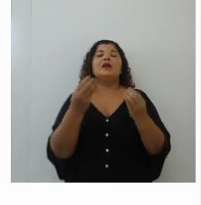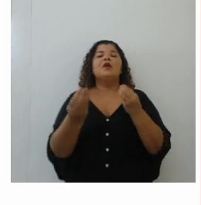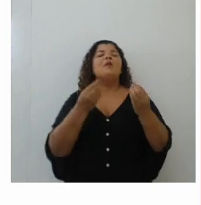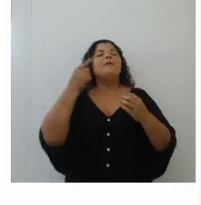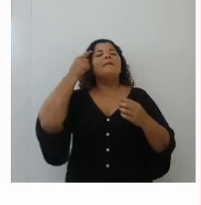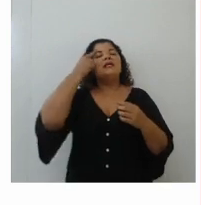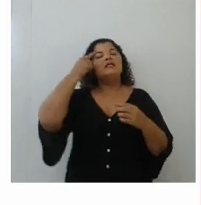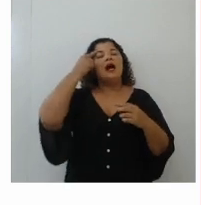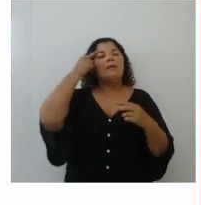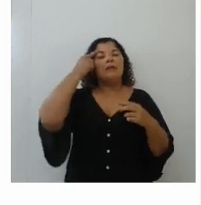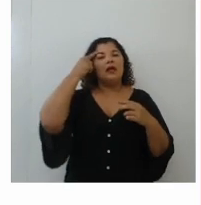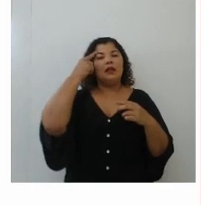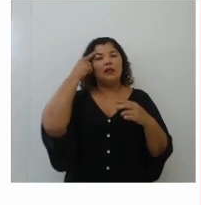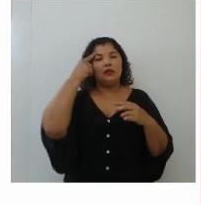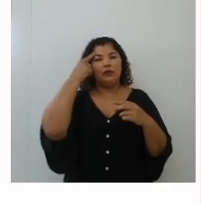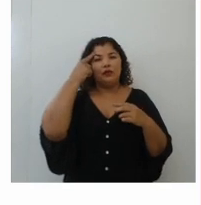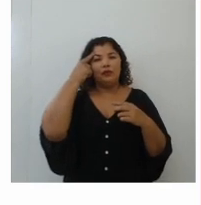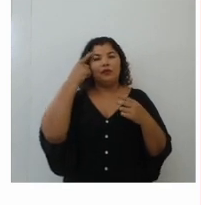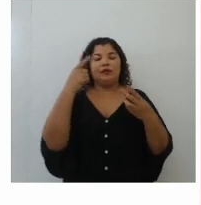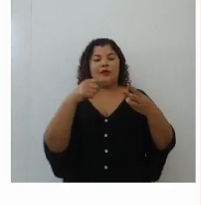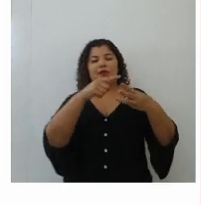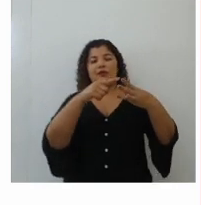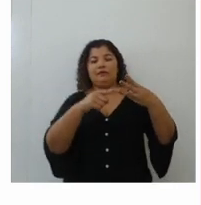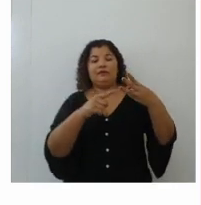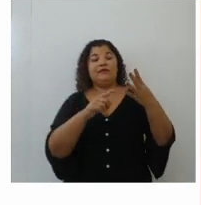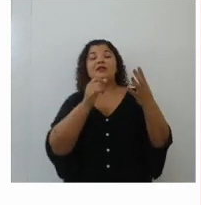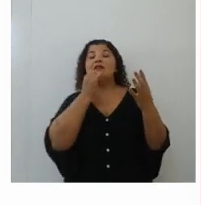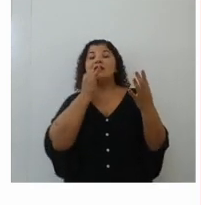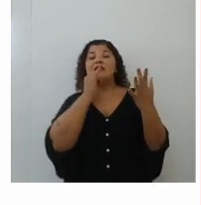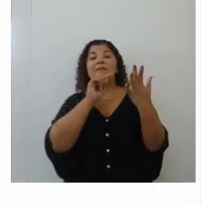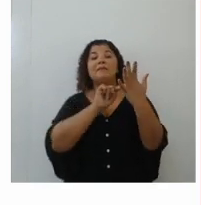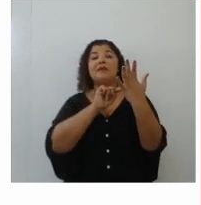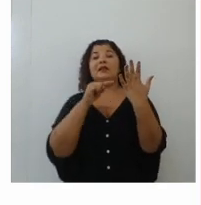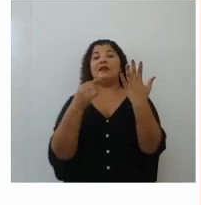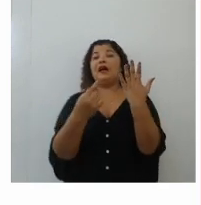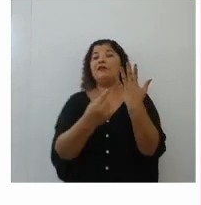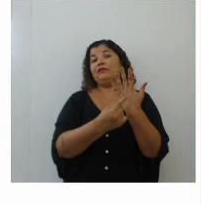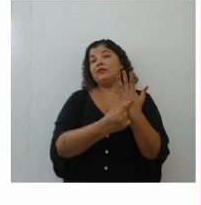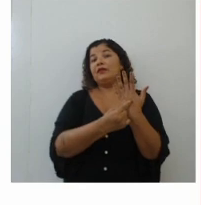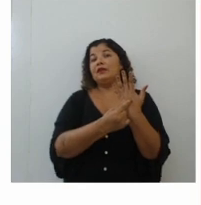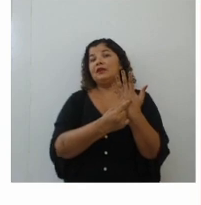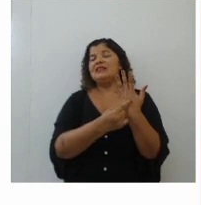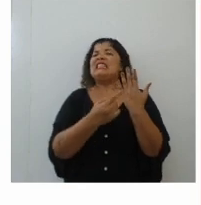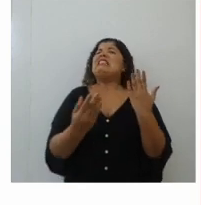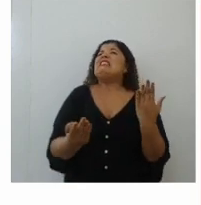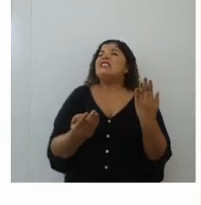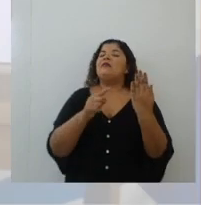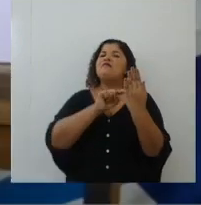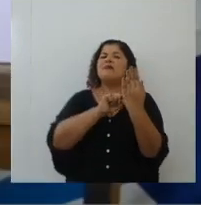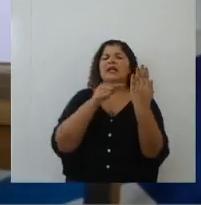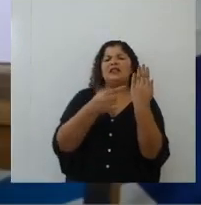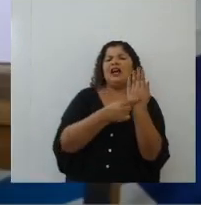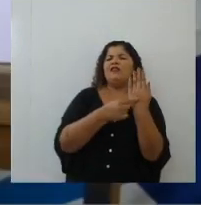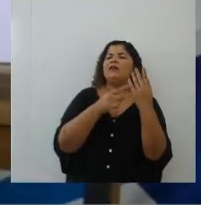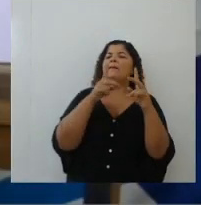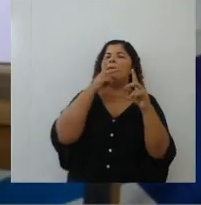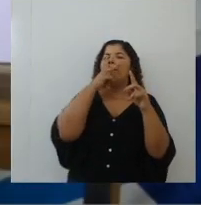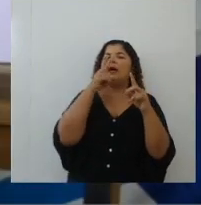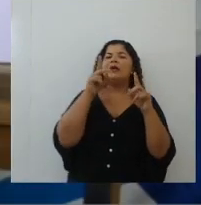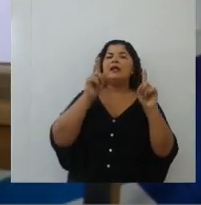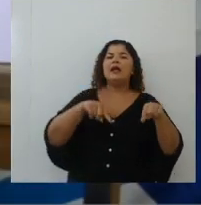primeira tá aí, olha, para você, a gente já falou sobre ela, é a metáfora. Muita gente diz, professor, a metáfora não é uma comparação?